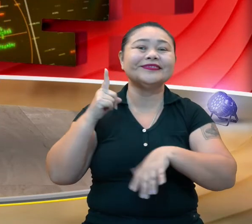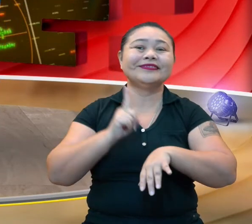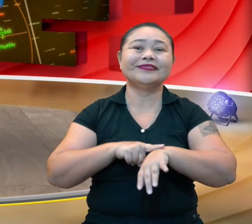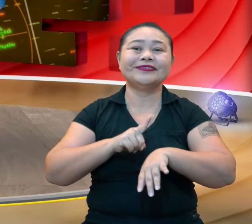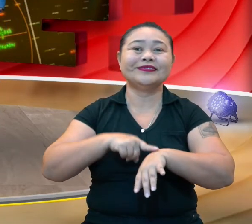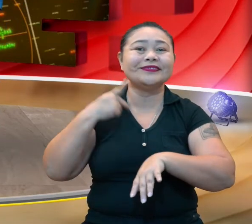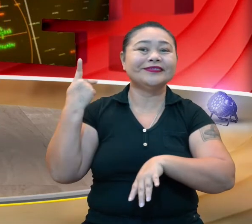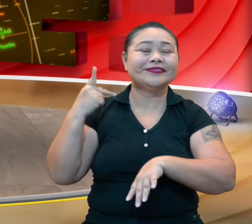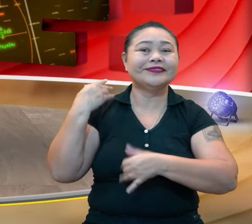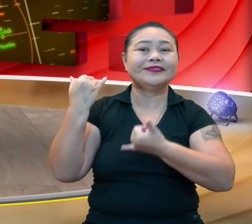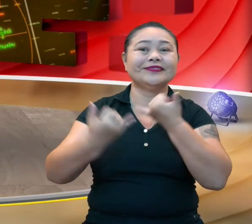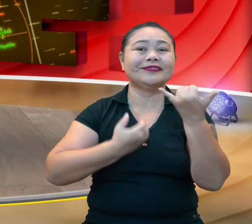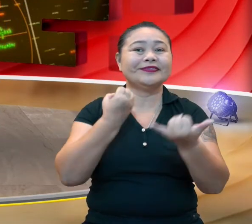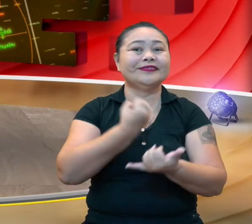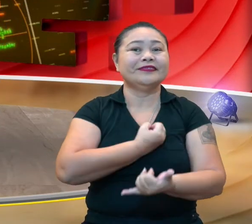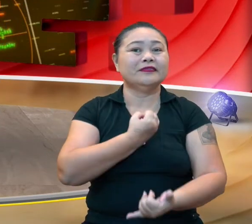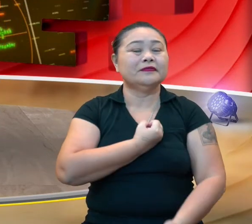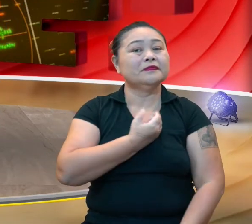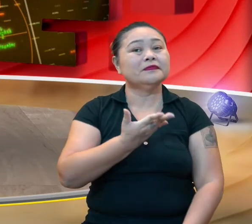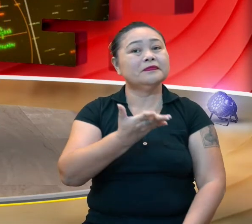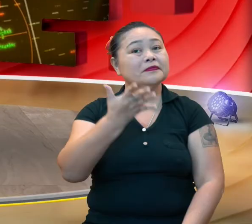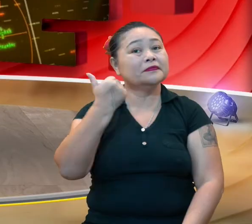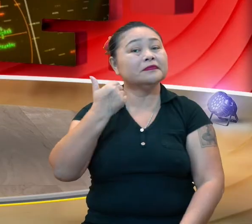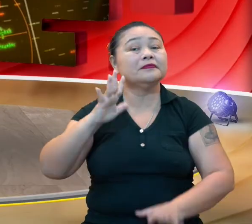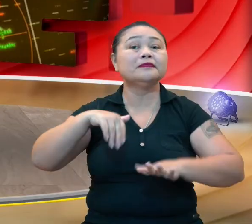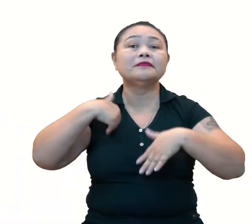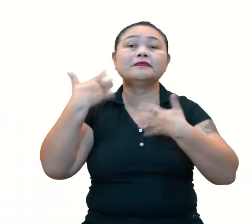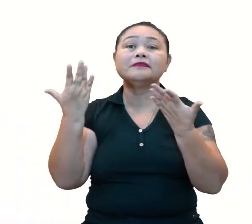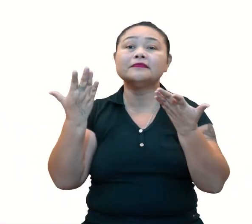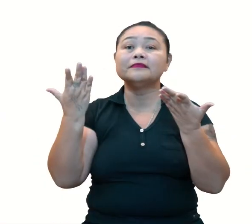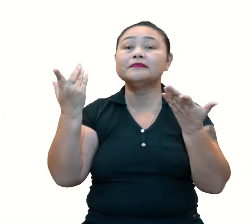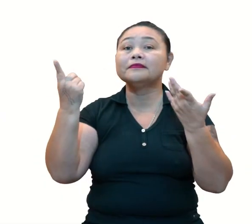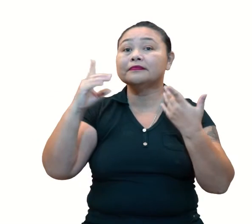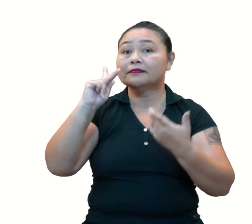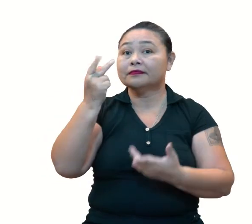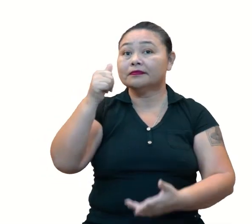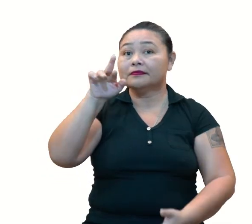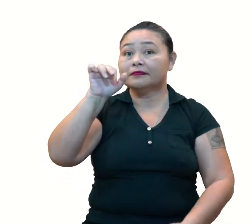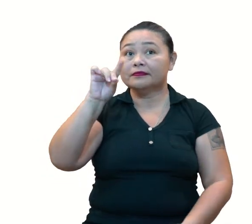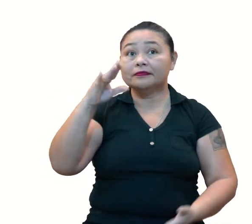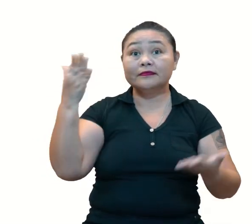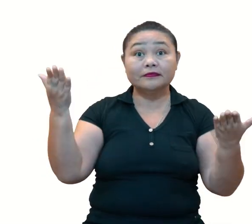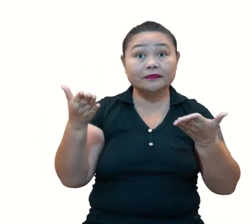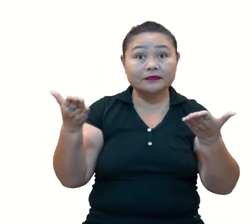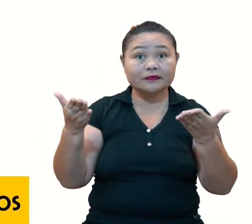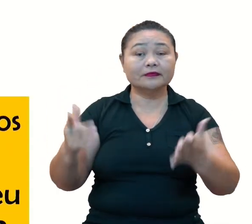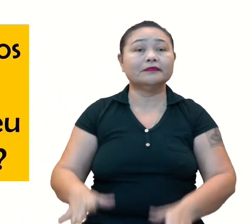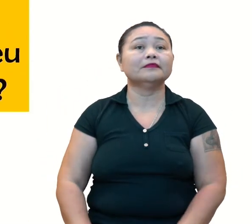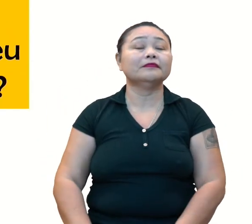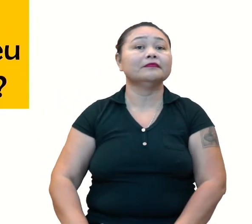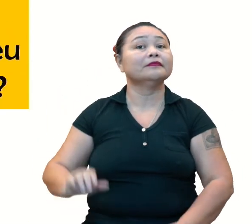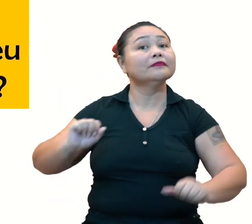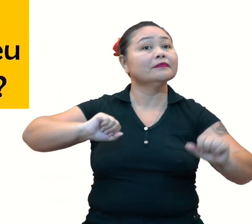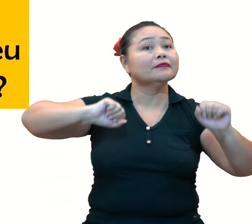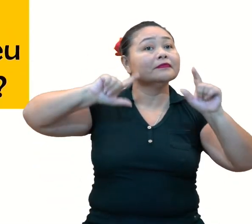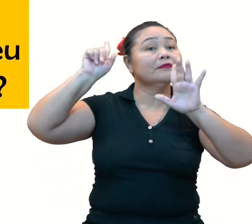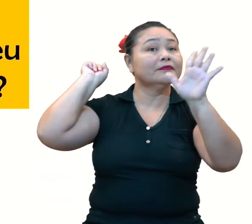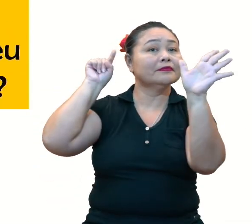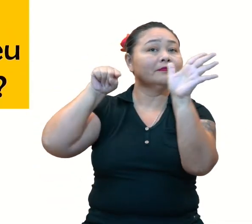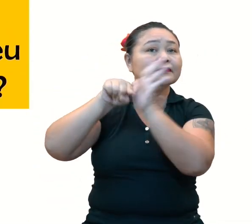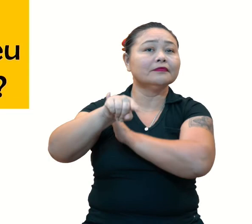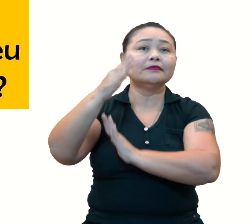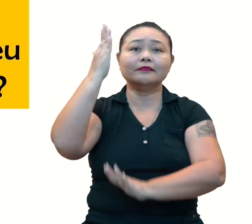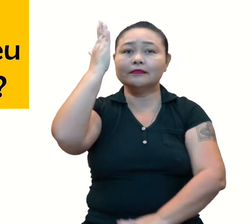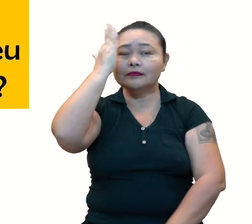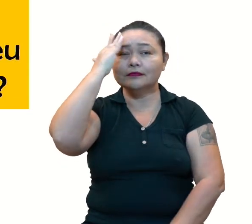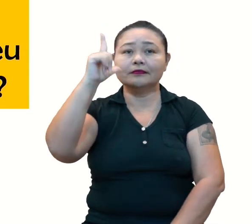dele, o nosso Brincando com os Números, e vamos ver qual é a charada do dia de hoje. Olha lá. Na telinha, a pergunta é...